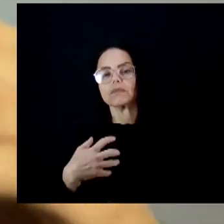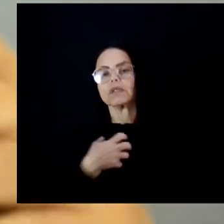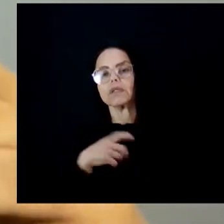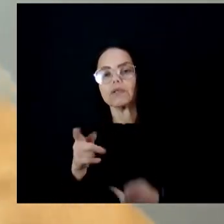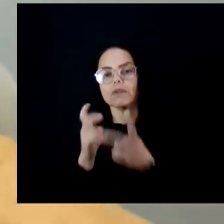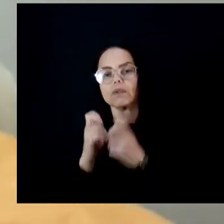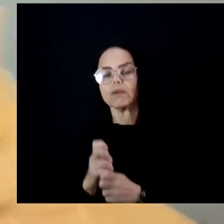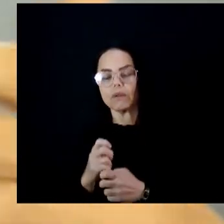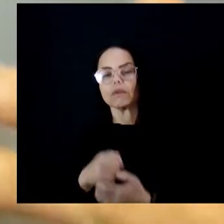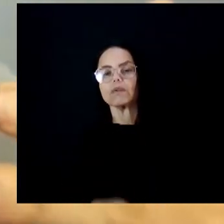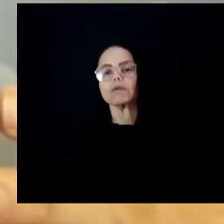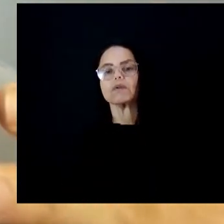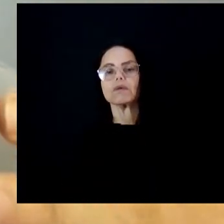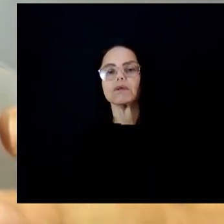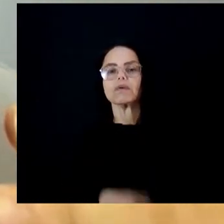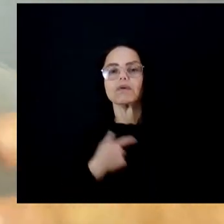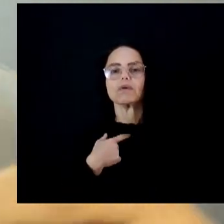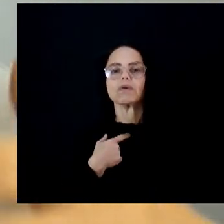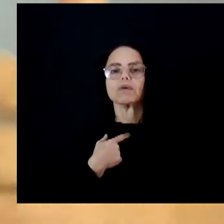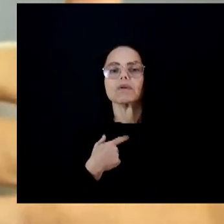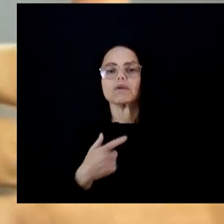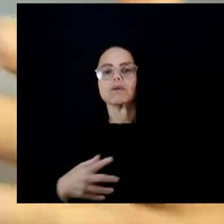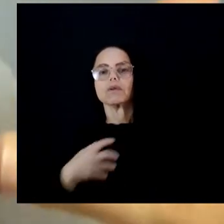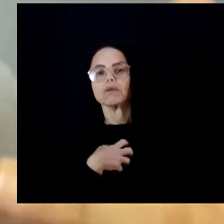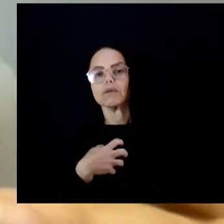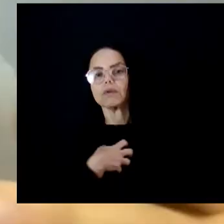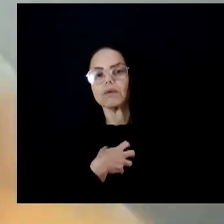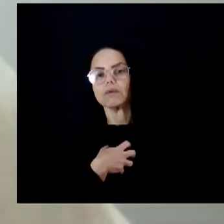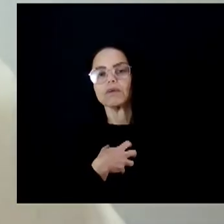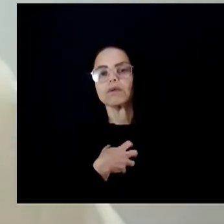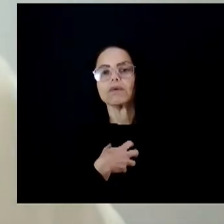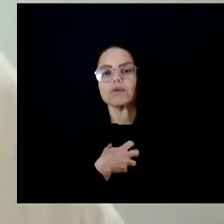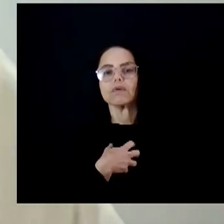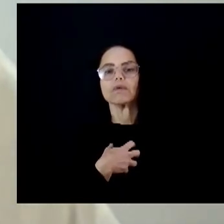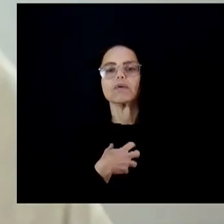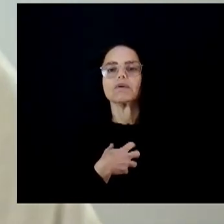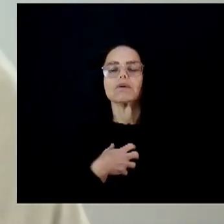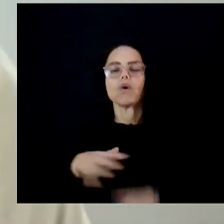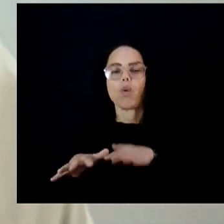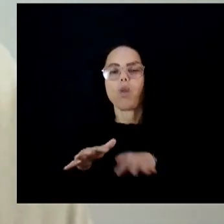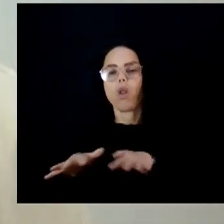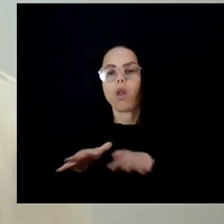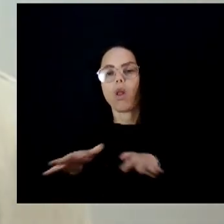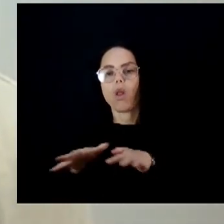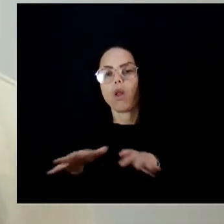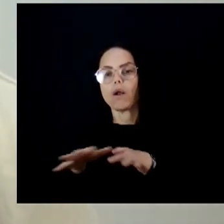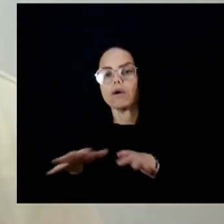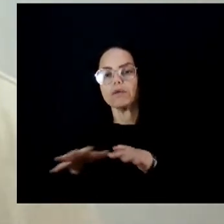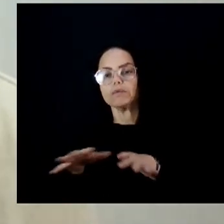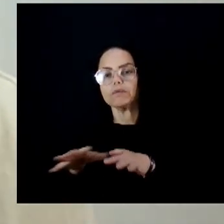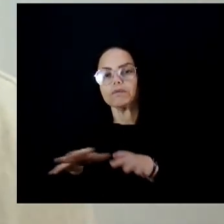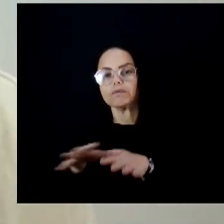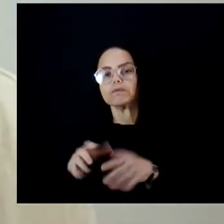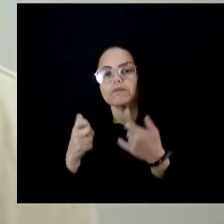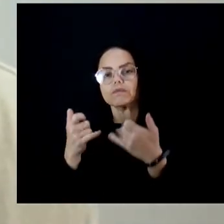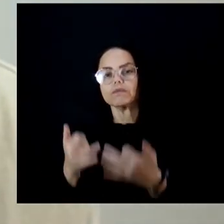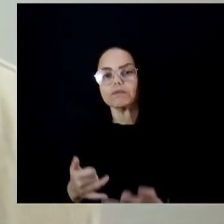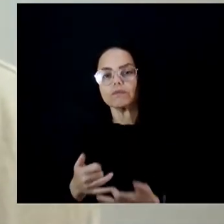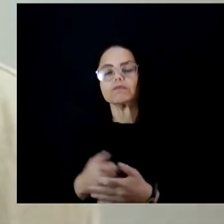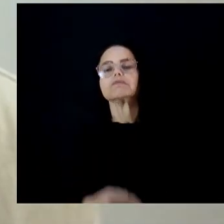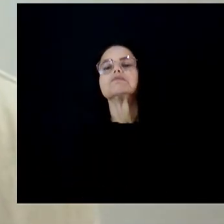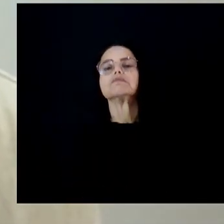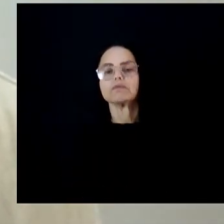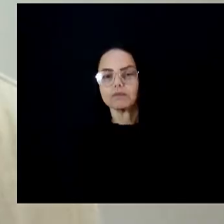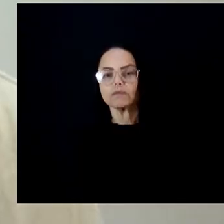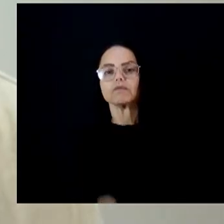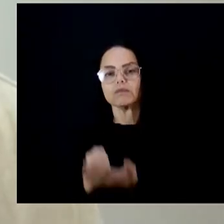pessoas relatarem se elas sentiram alguns tremores, né? Elas contam para a gente, muitas vezes isso ajuda